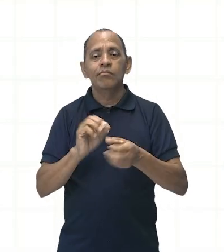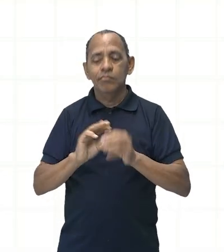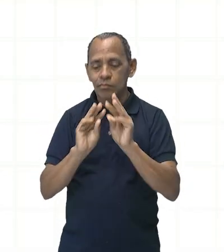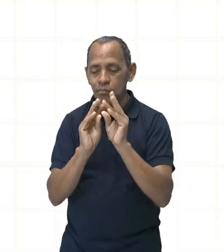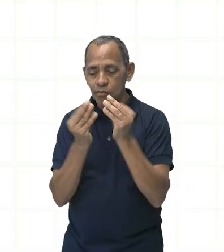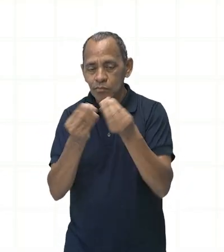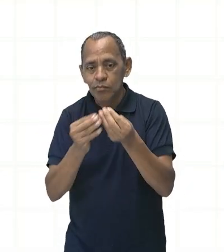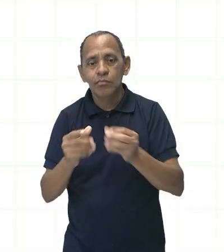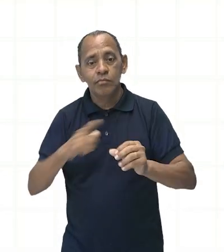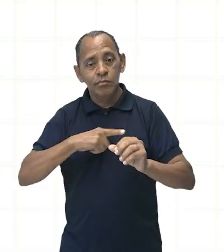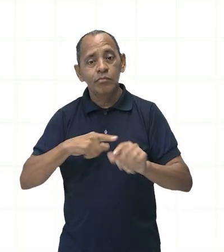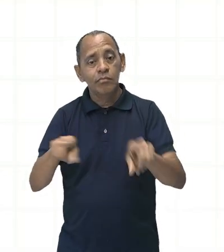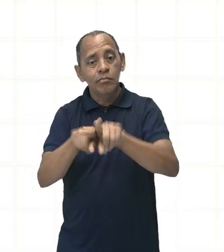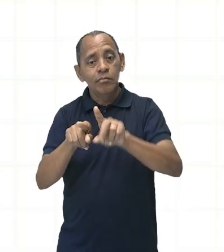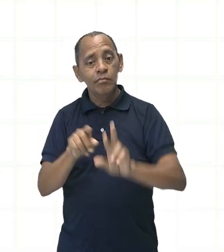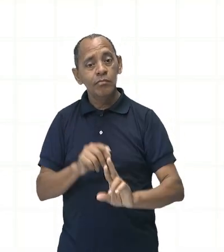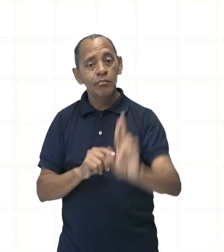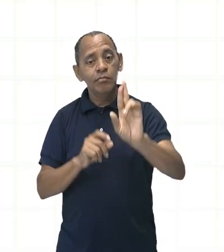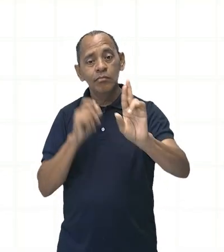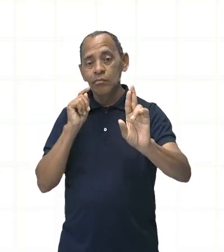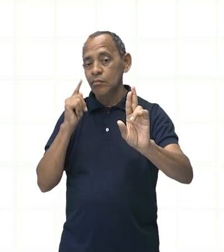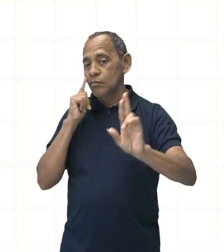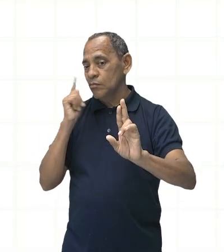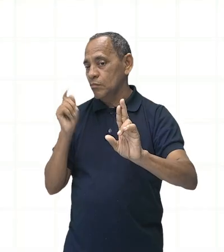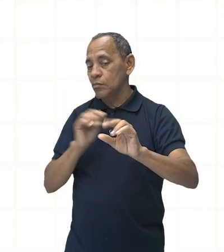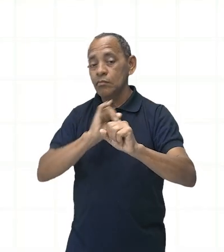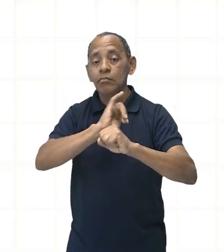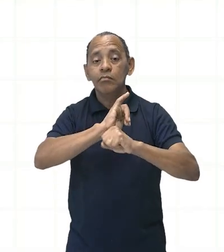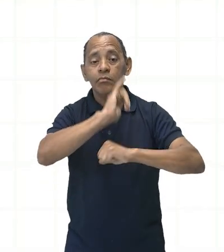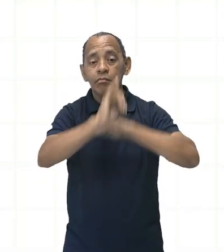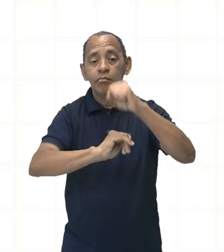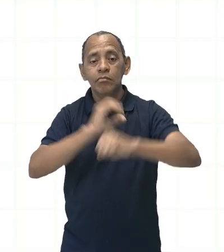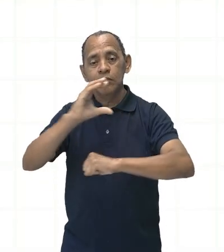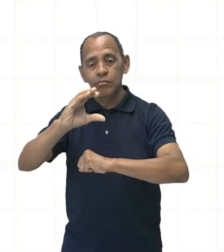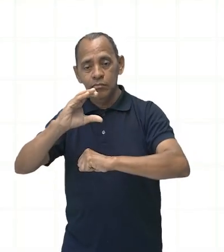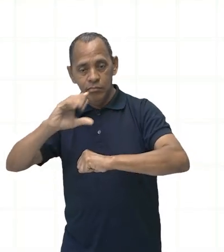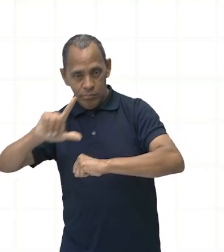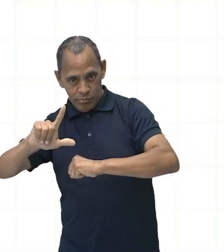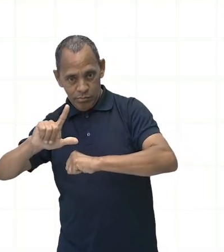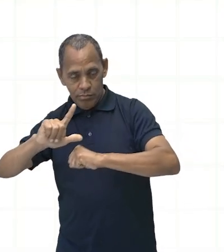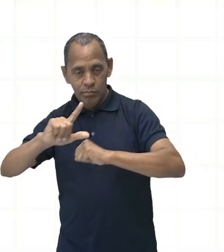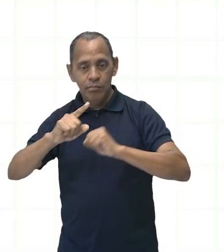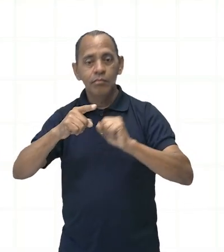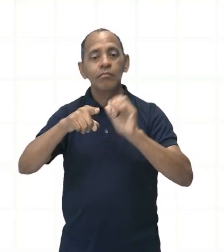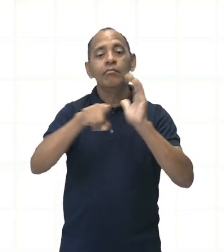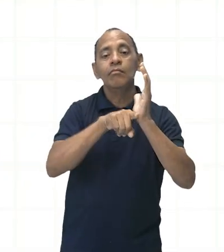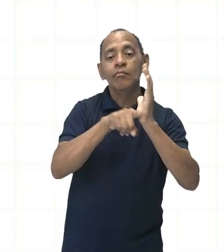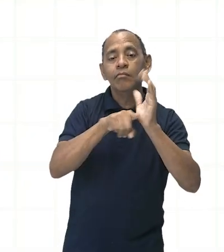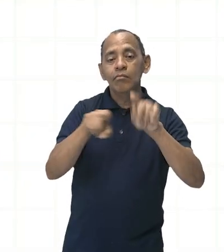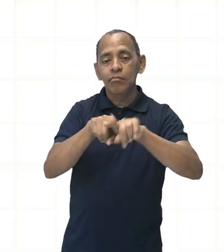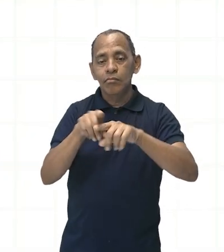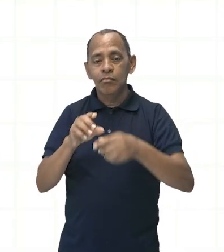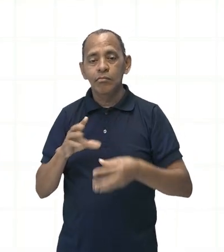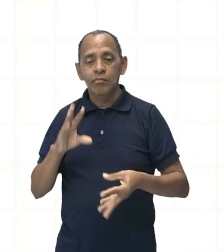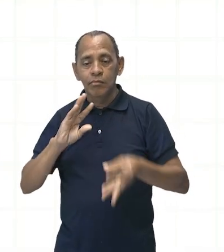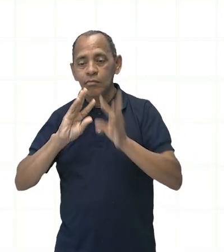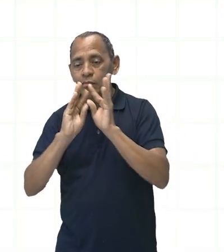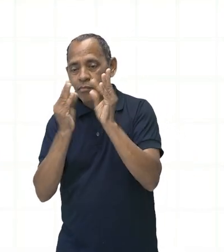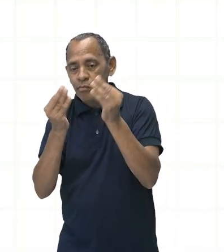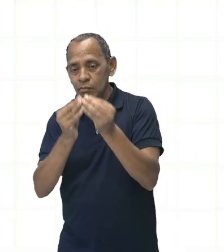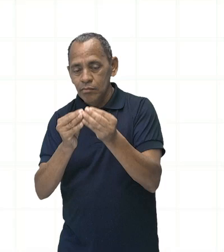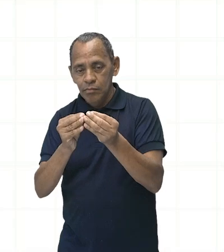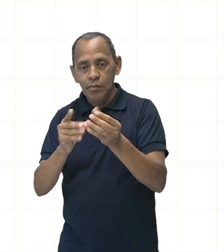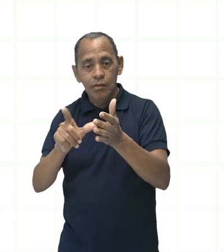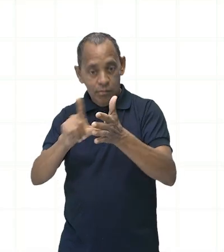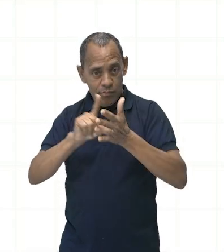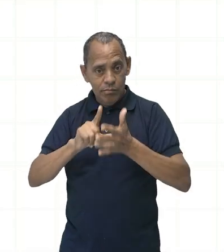temos representado, vejam vocês, os íons Cl-, que compunham esse ácido lá